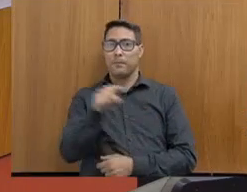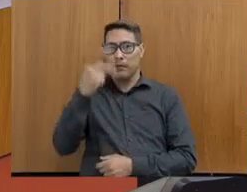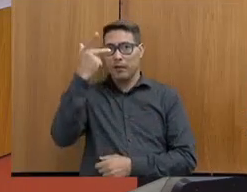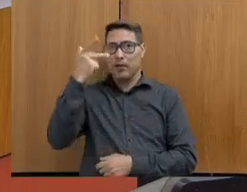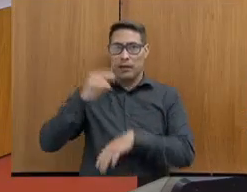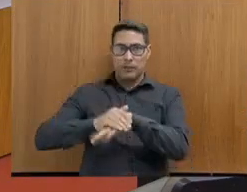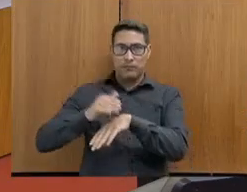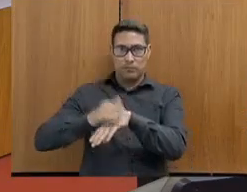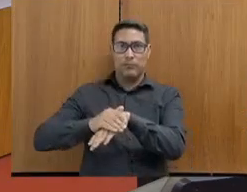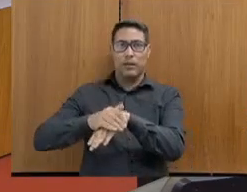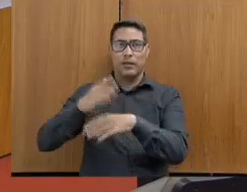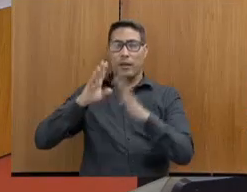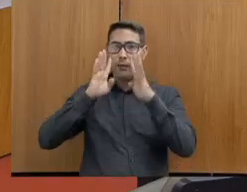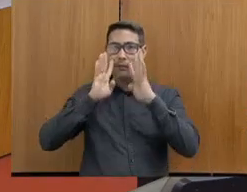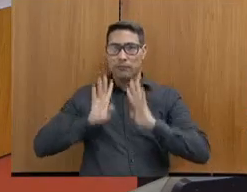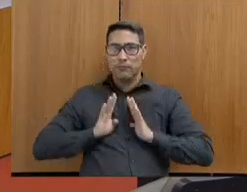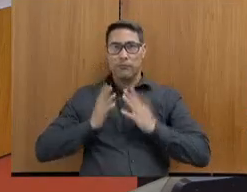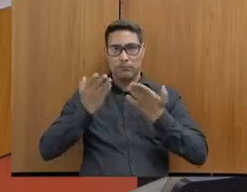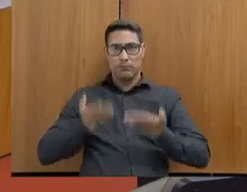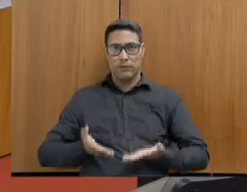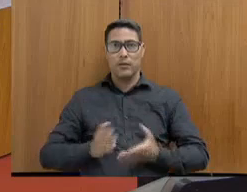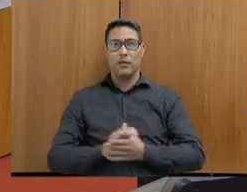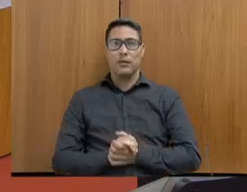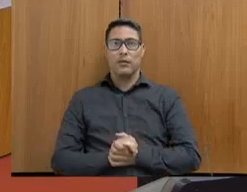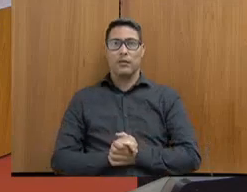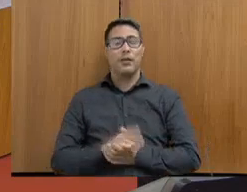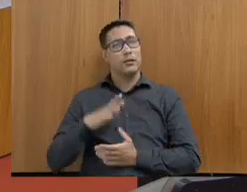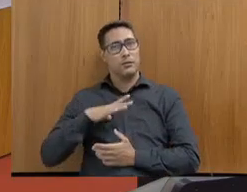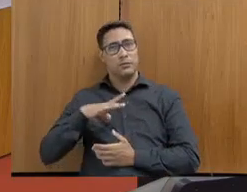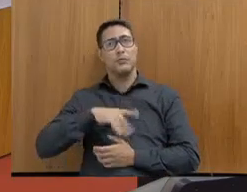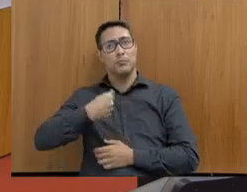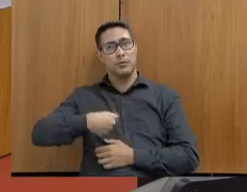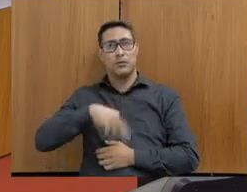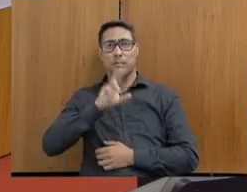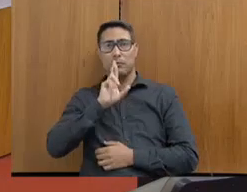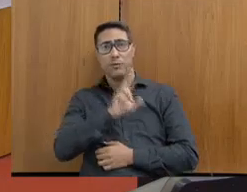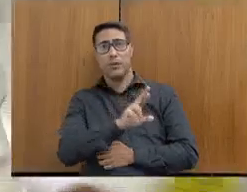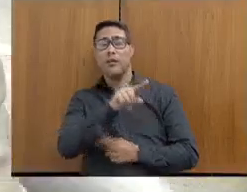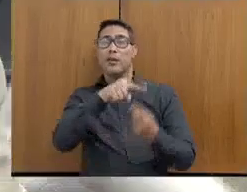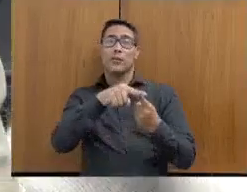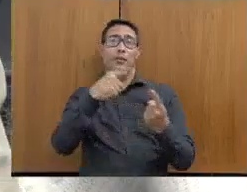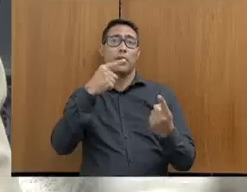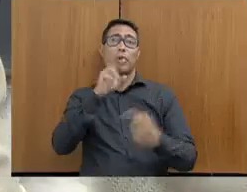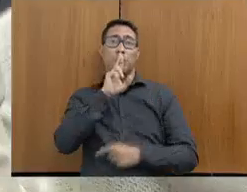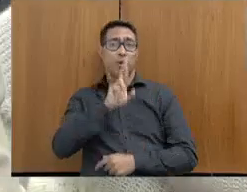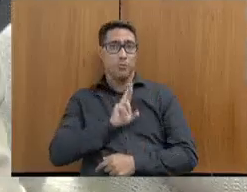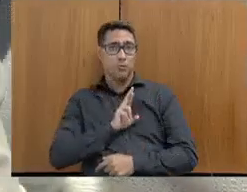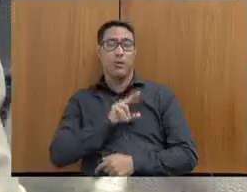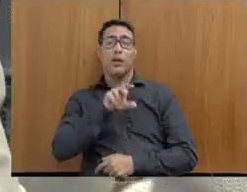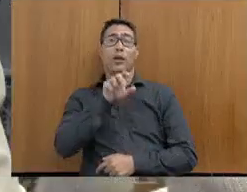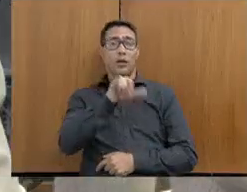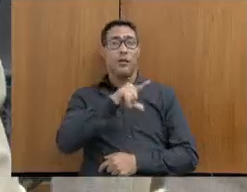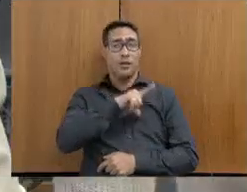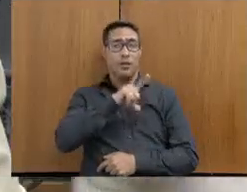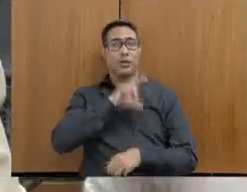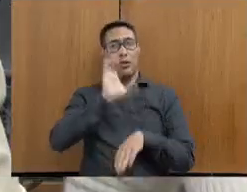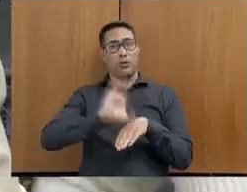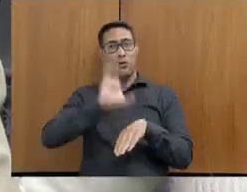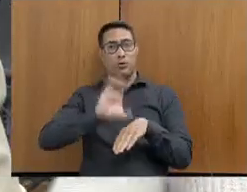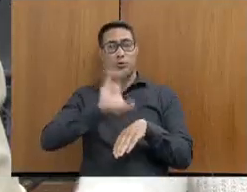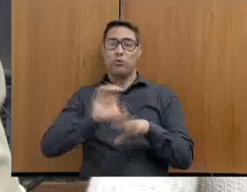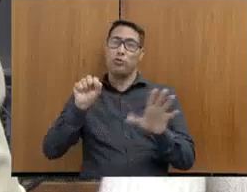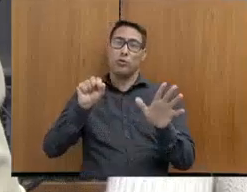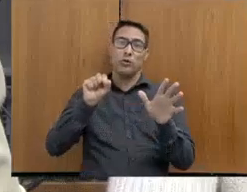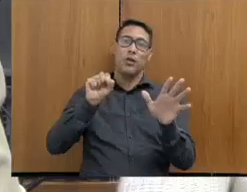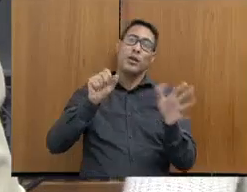e sou obrigado a falar que o senhor não respondeu se existe algum curso de prevenção pedofilia há suporte